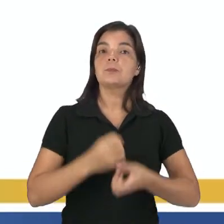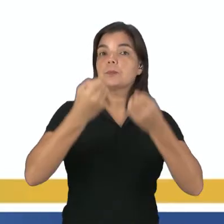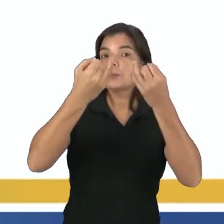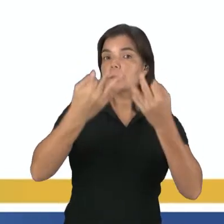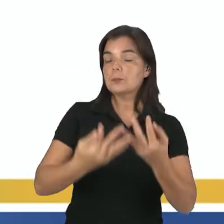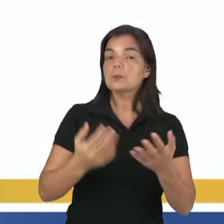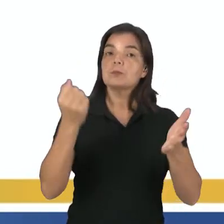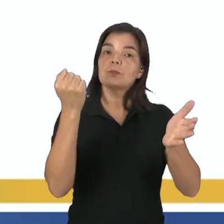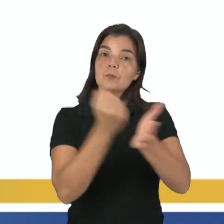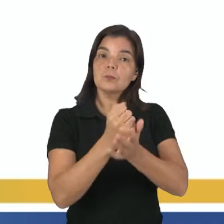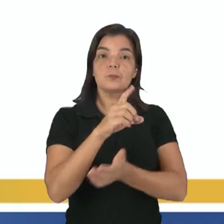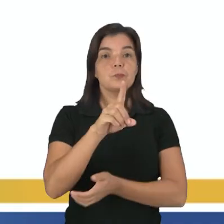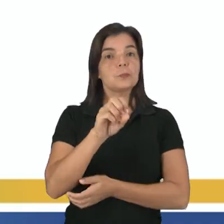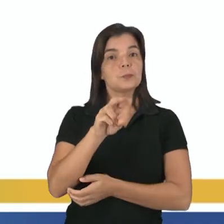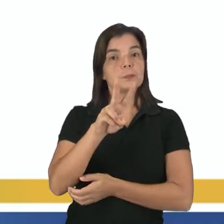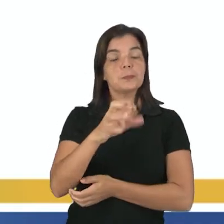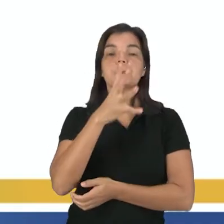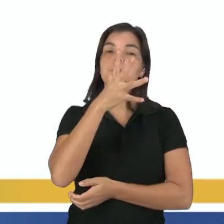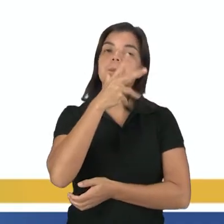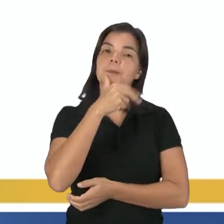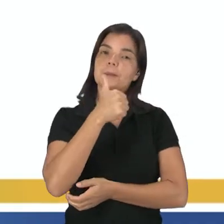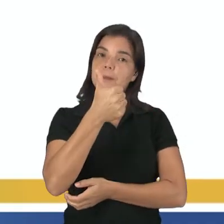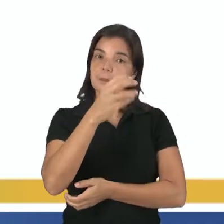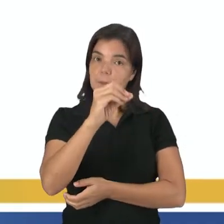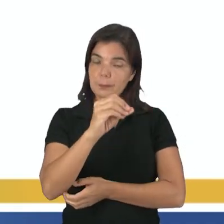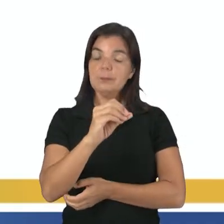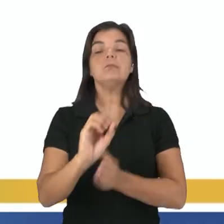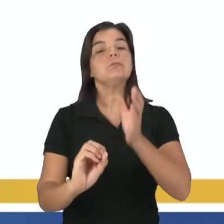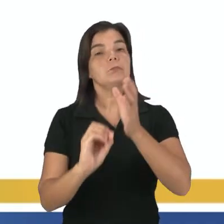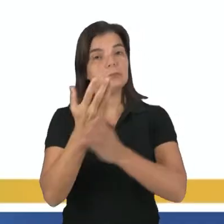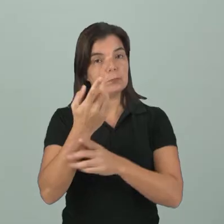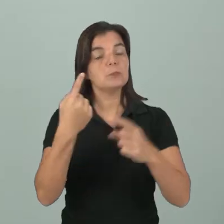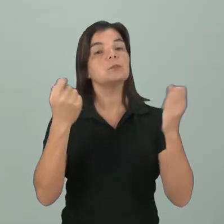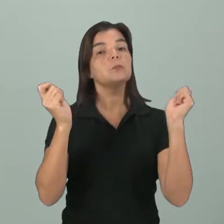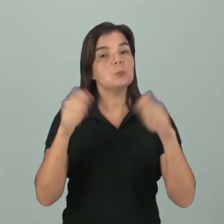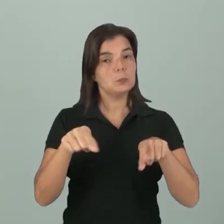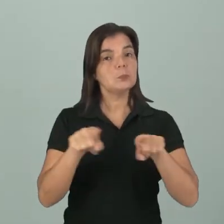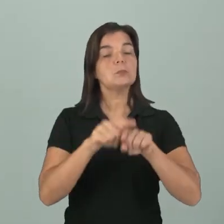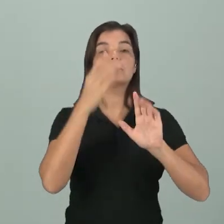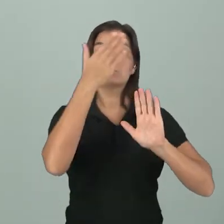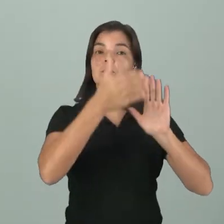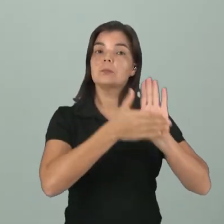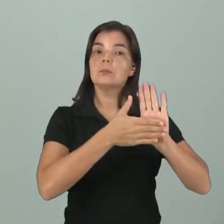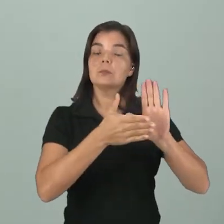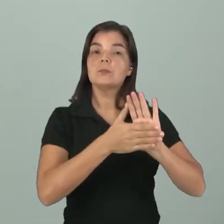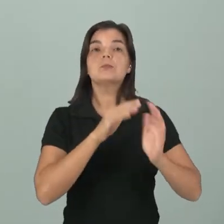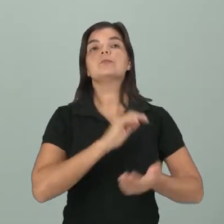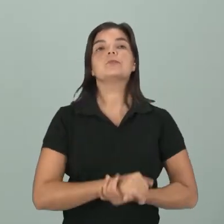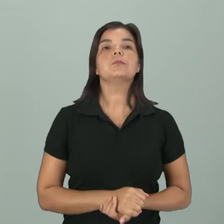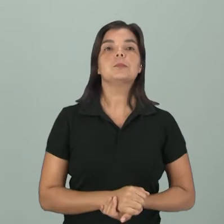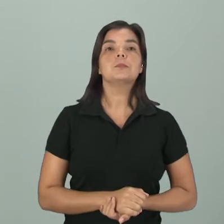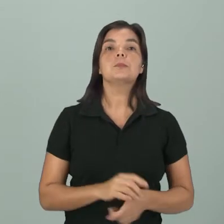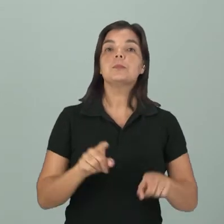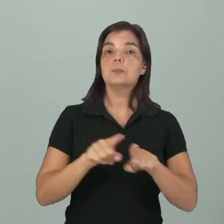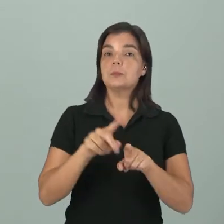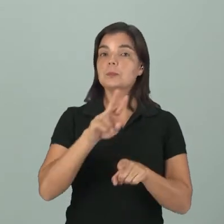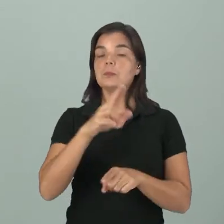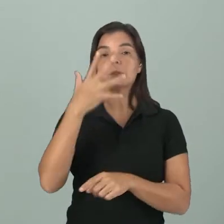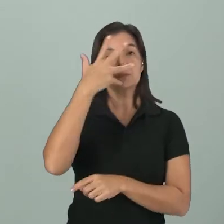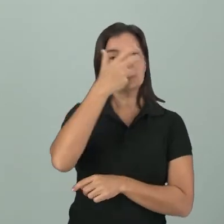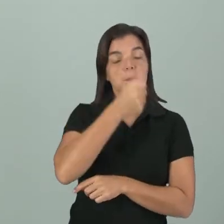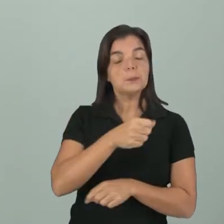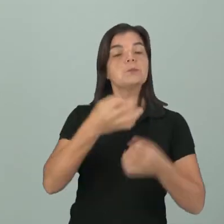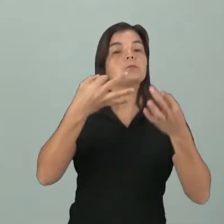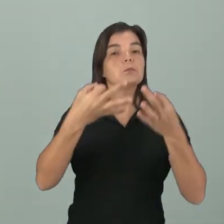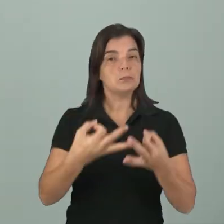falando da campanha da marca Dove, que ela dura mais de 10 anos, é fato, porque pode ser comprovado, que se chama Real Beleza,